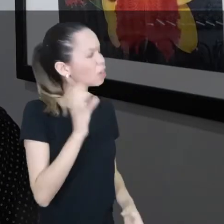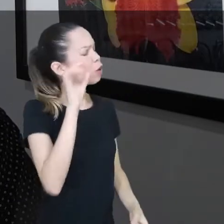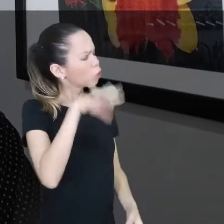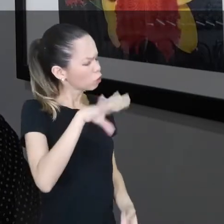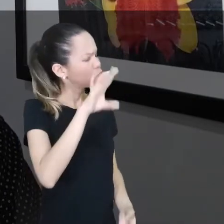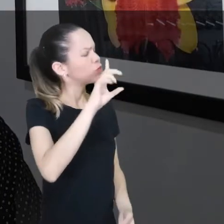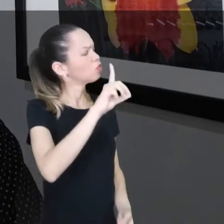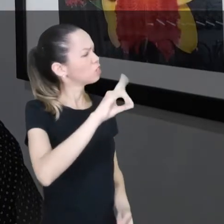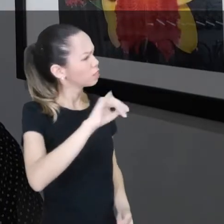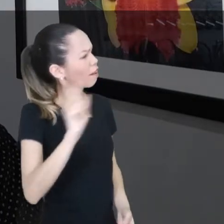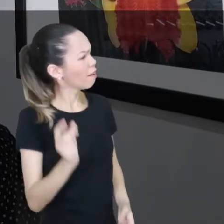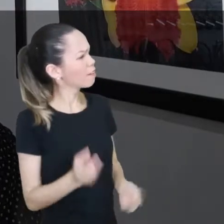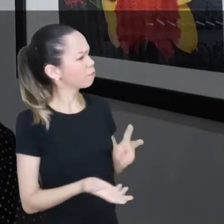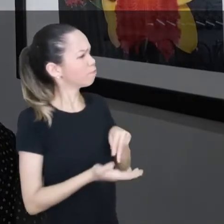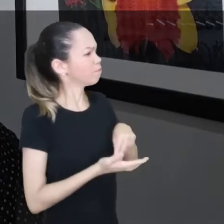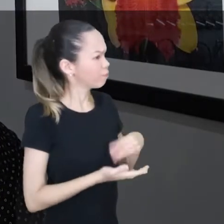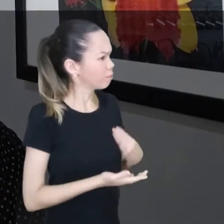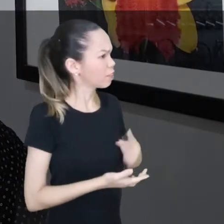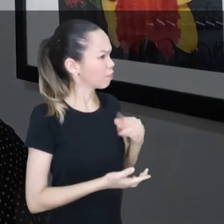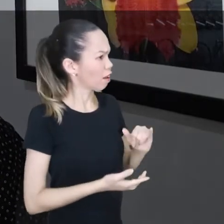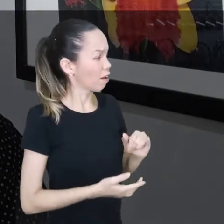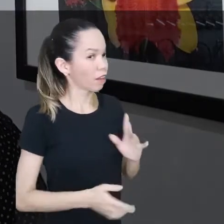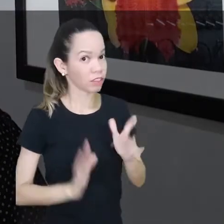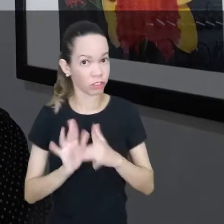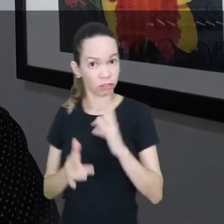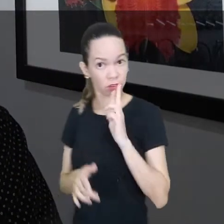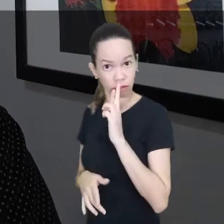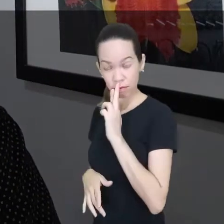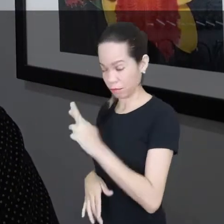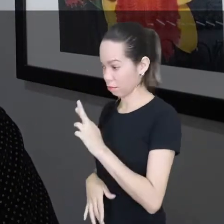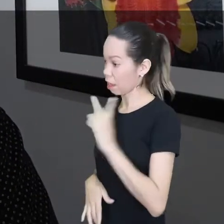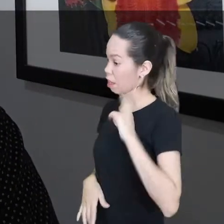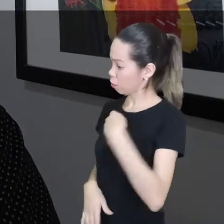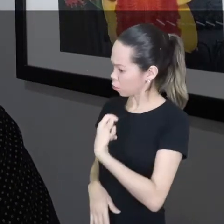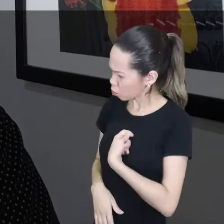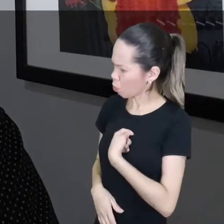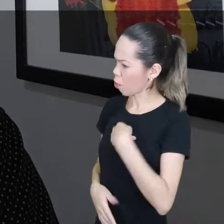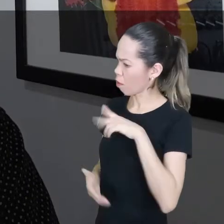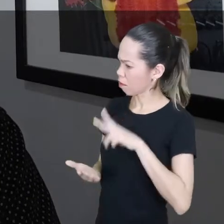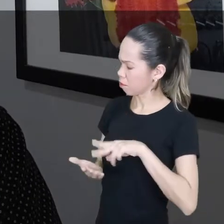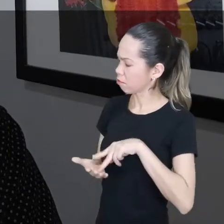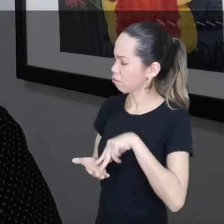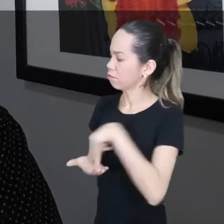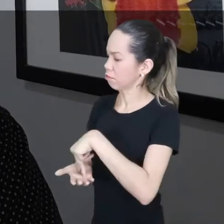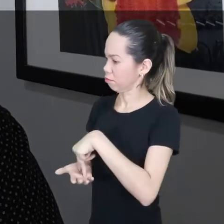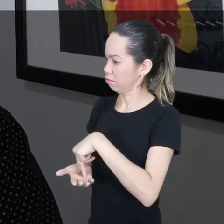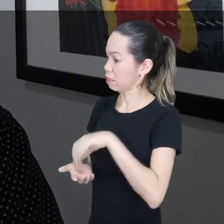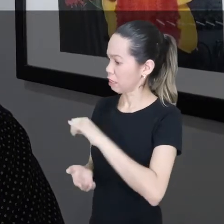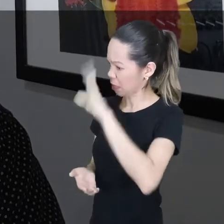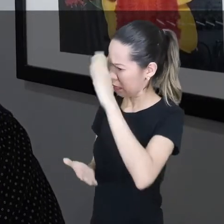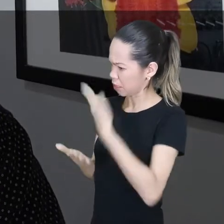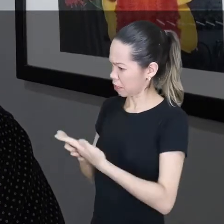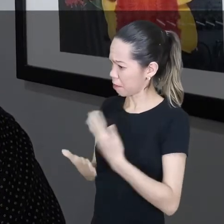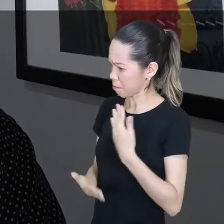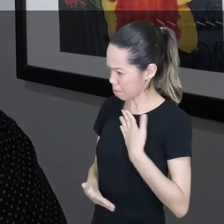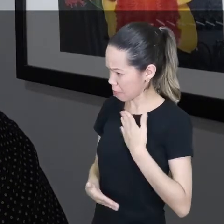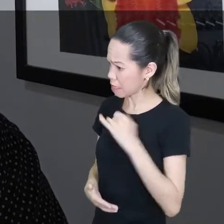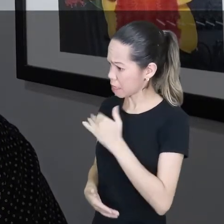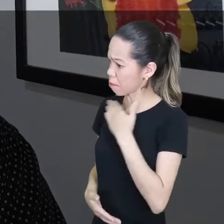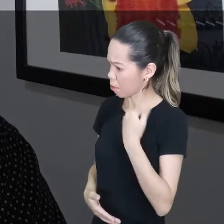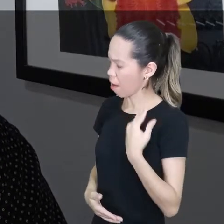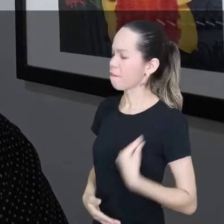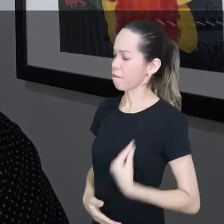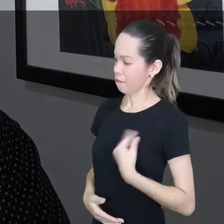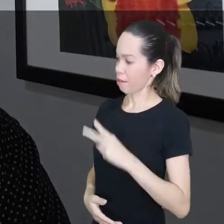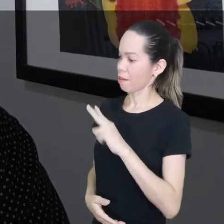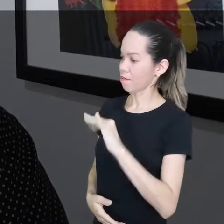sou a ressurreição e a vida. Aquele que crê em mim, ainda que morra, viverá. E quem vive e crê em mim,